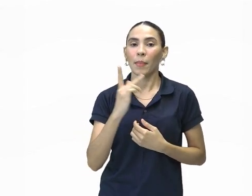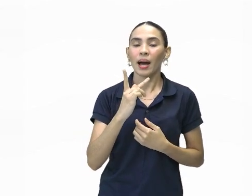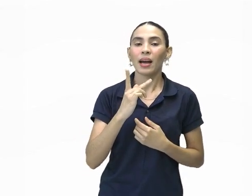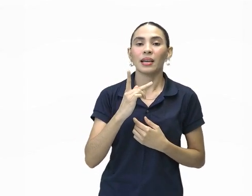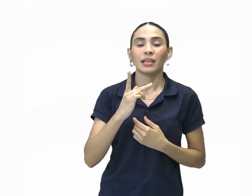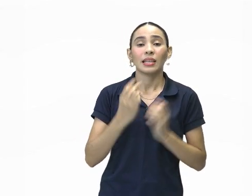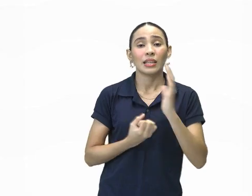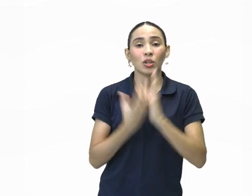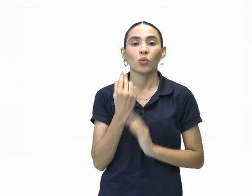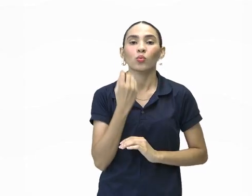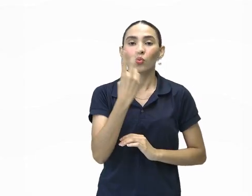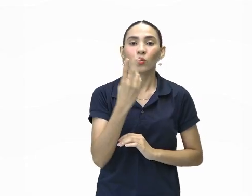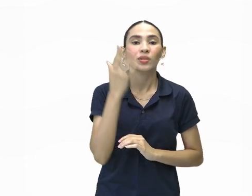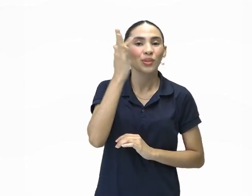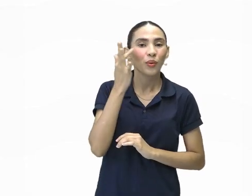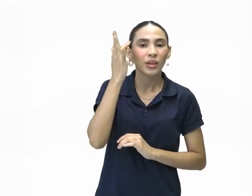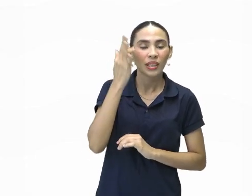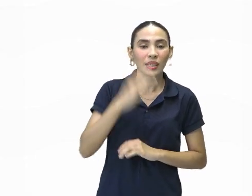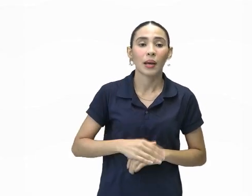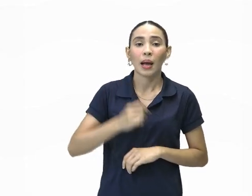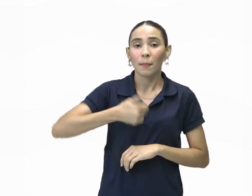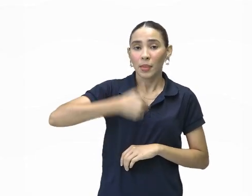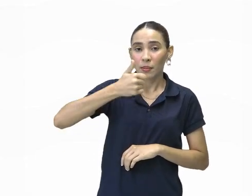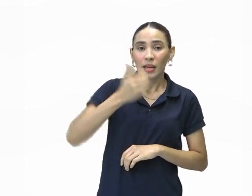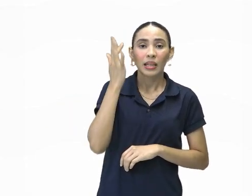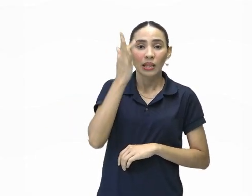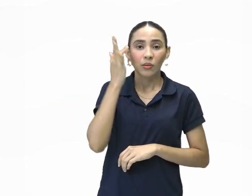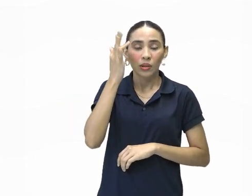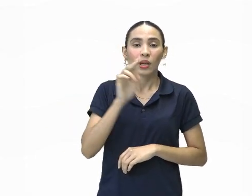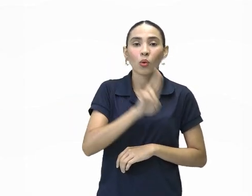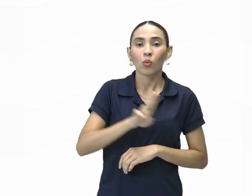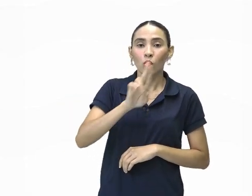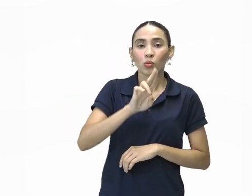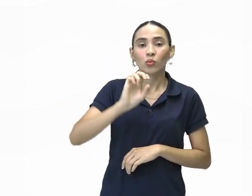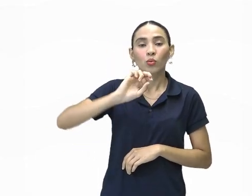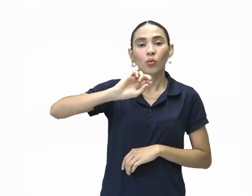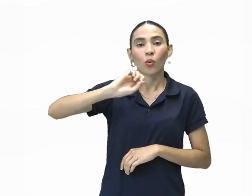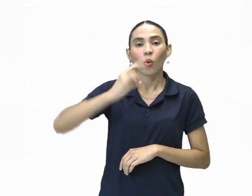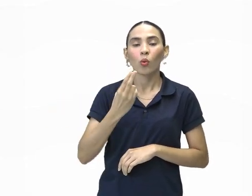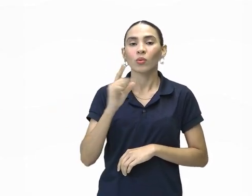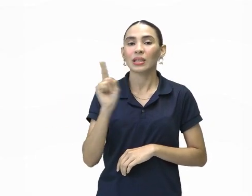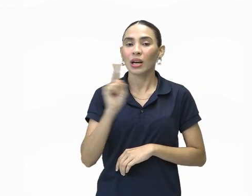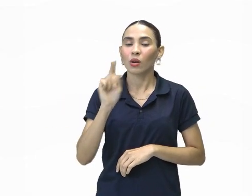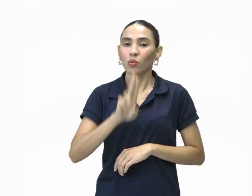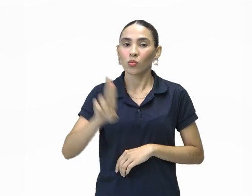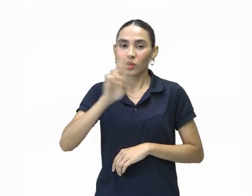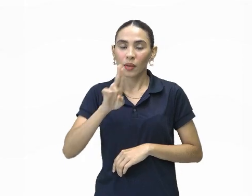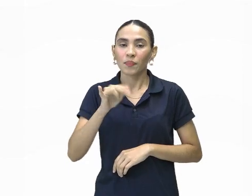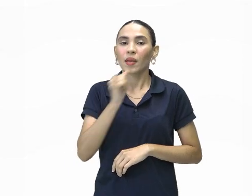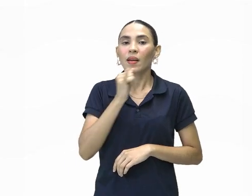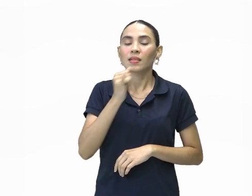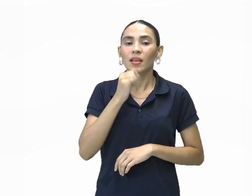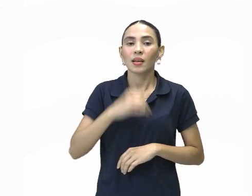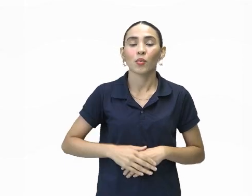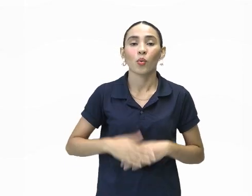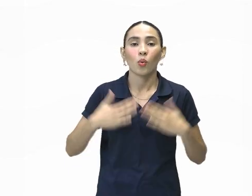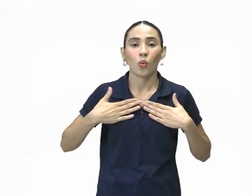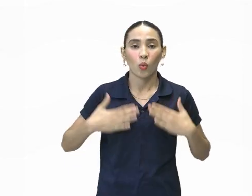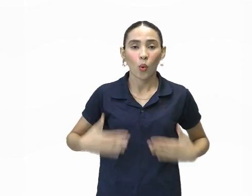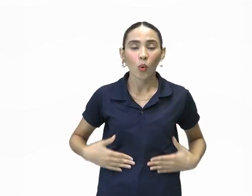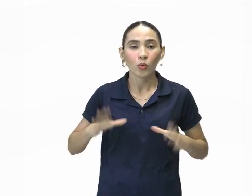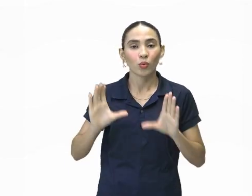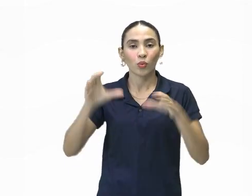duas leis, tá? Então, a primeira delas é a lei do uso ou desuso. O uso de determinadas partes do corpo,